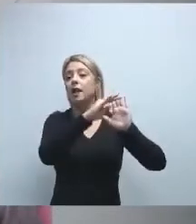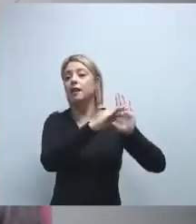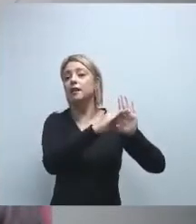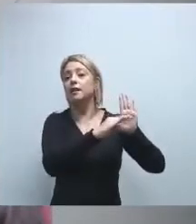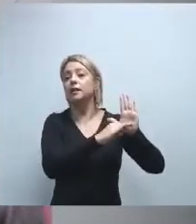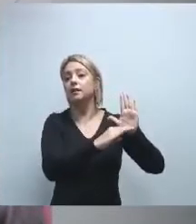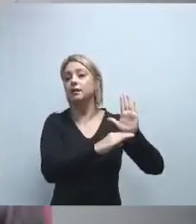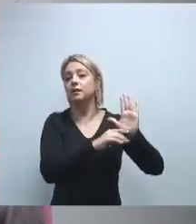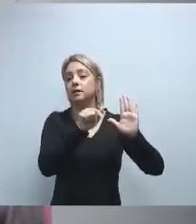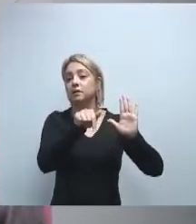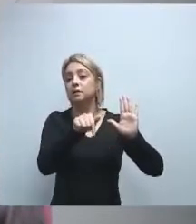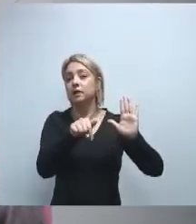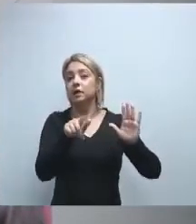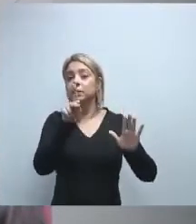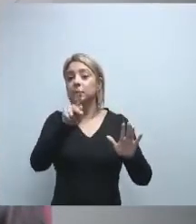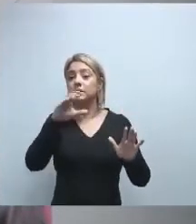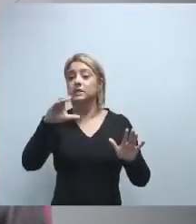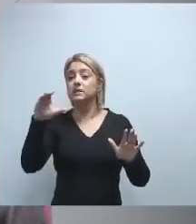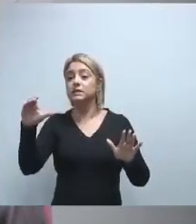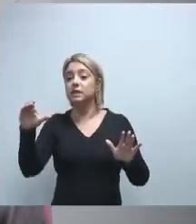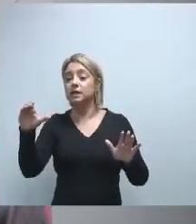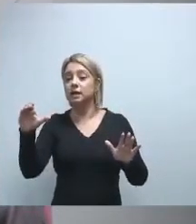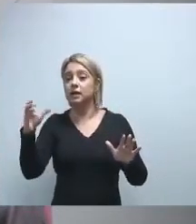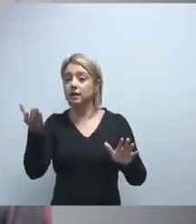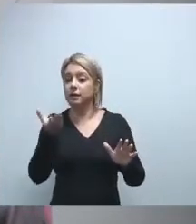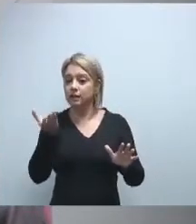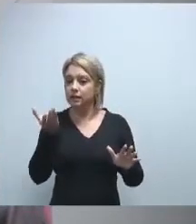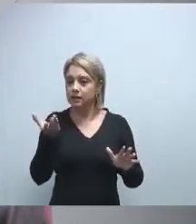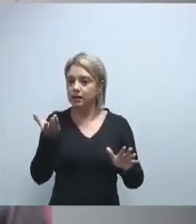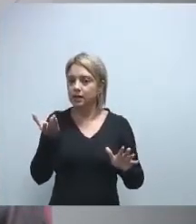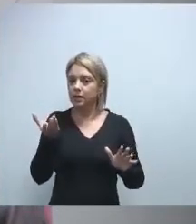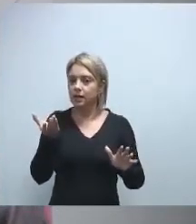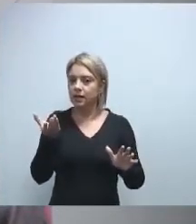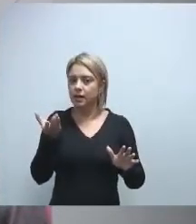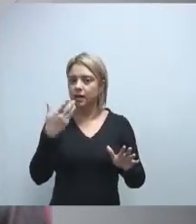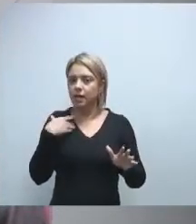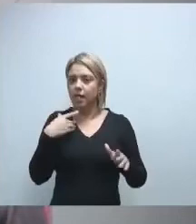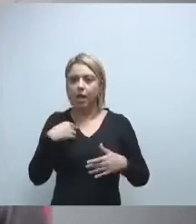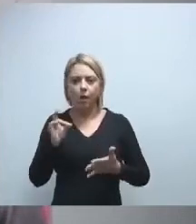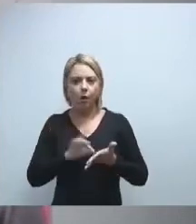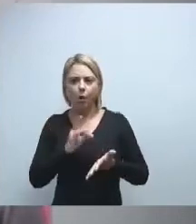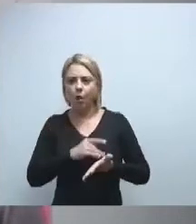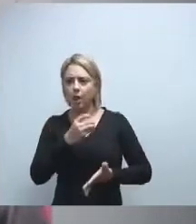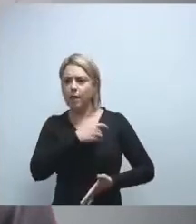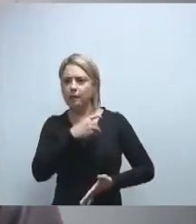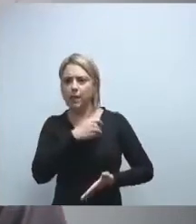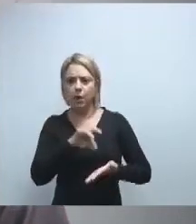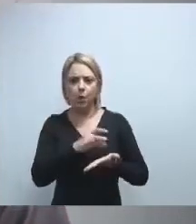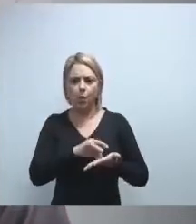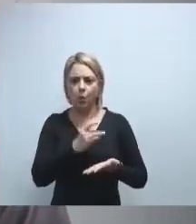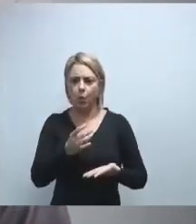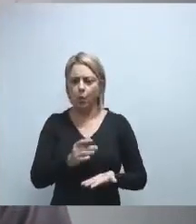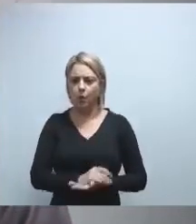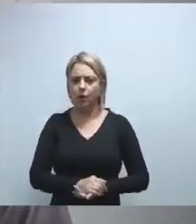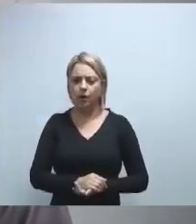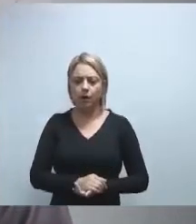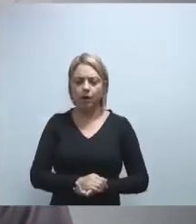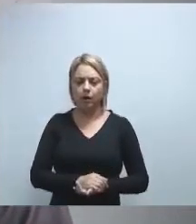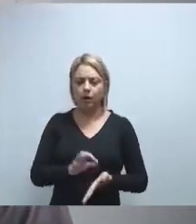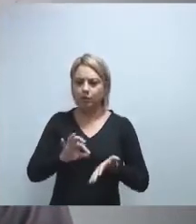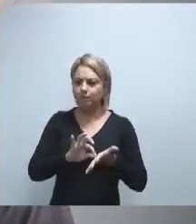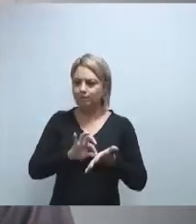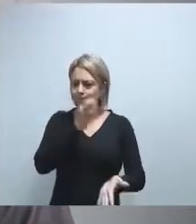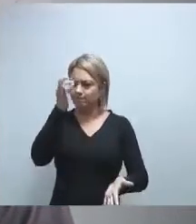daqueles que o pcc que iria considerar os seus maiores inimigos quando